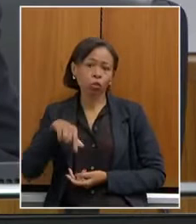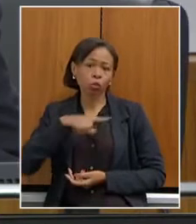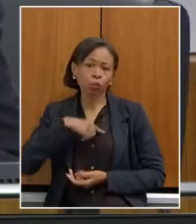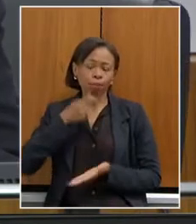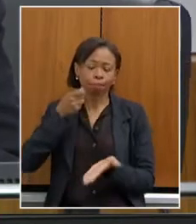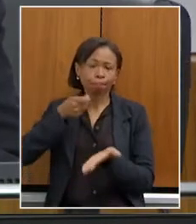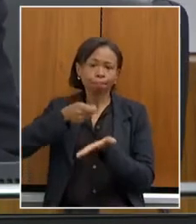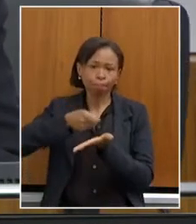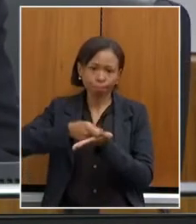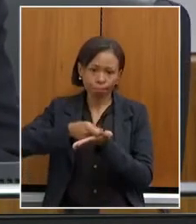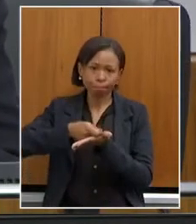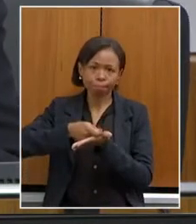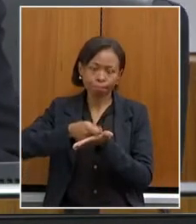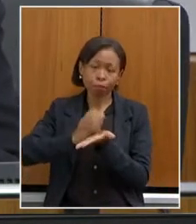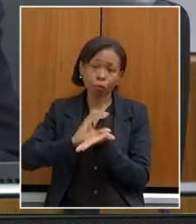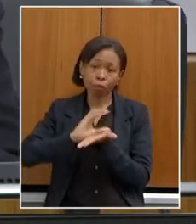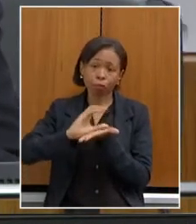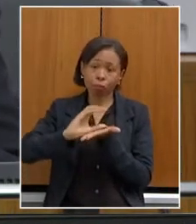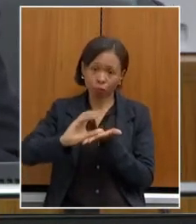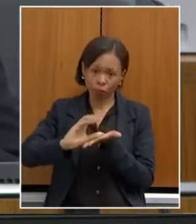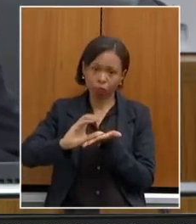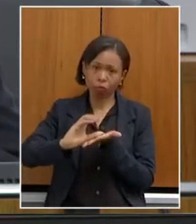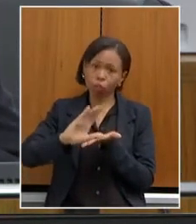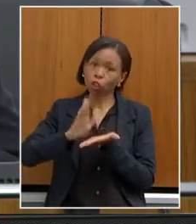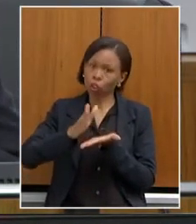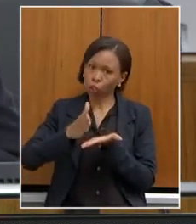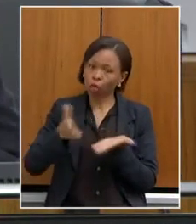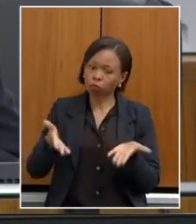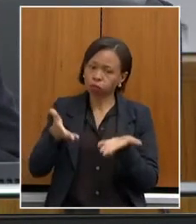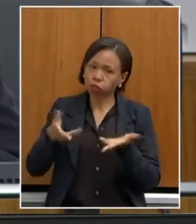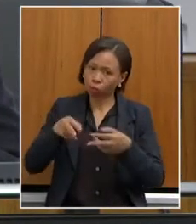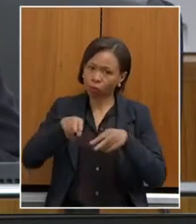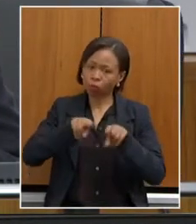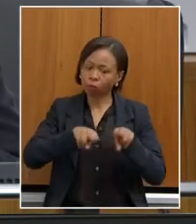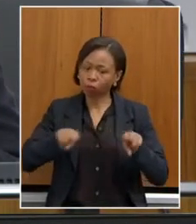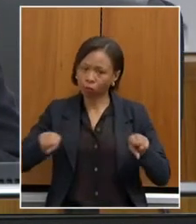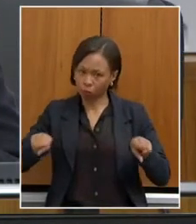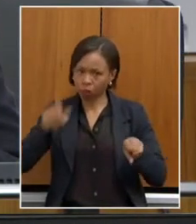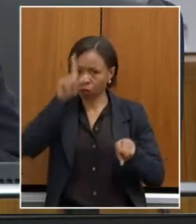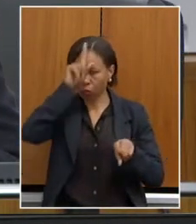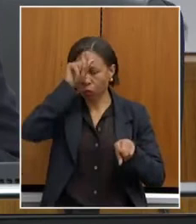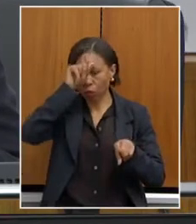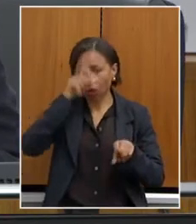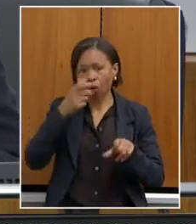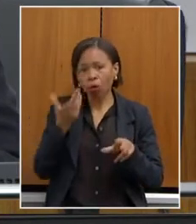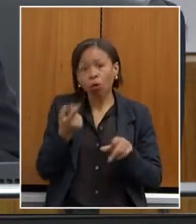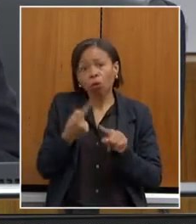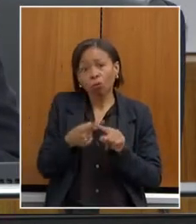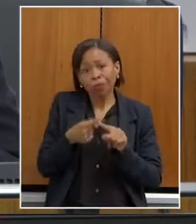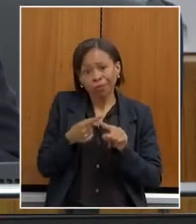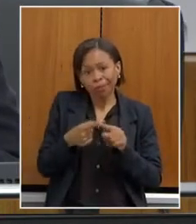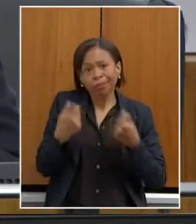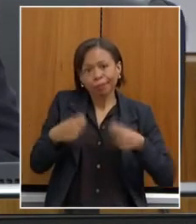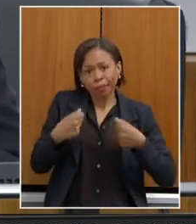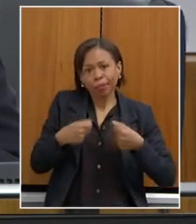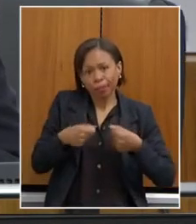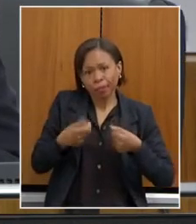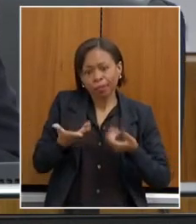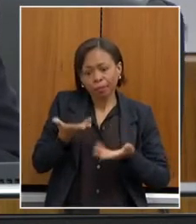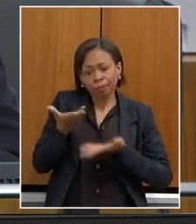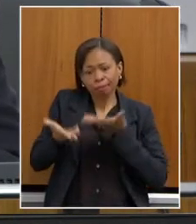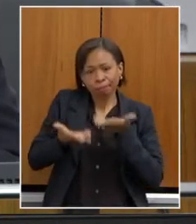leitos COVID já mesmo sem CAGEC porque a gente entende que temos que garantir assistência